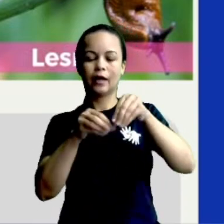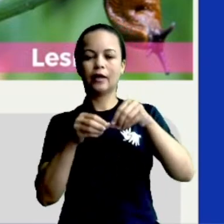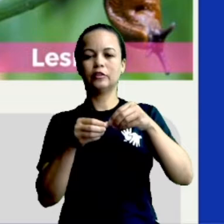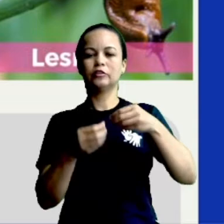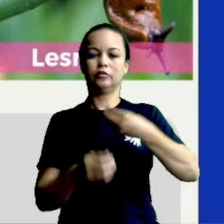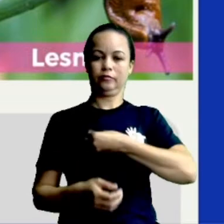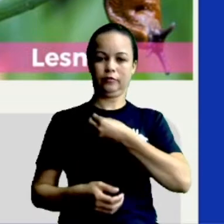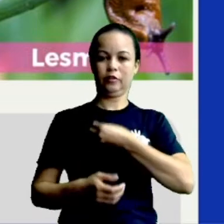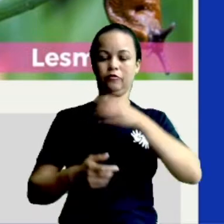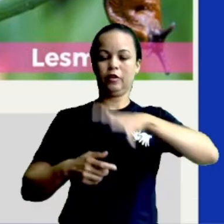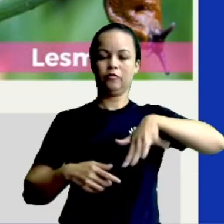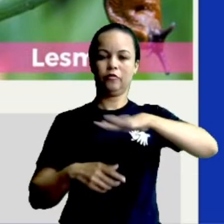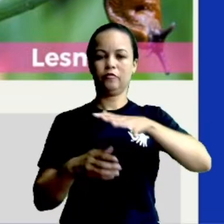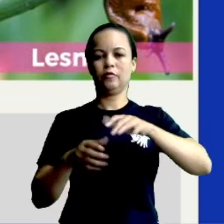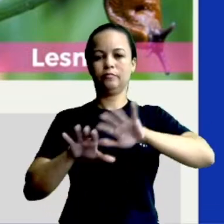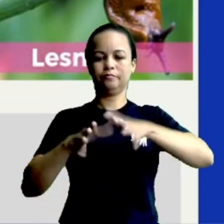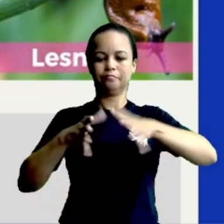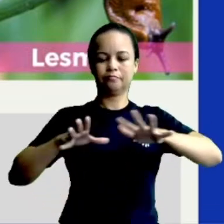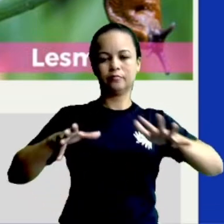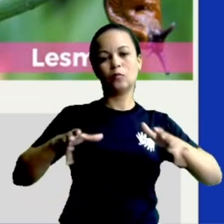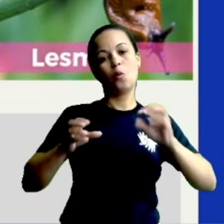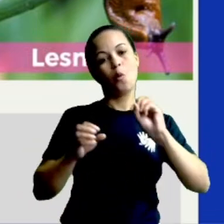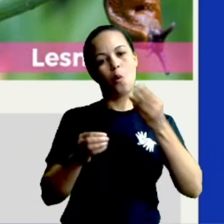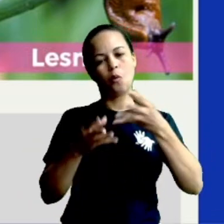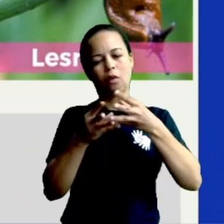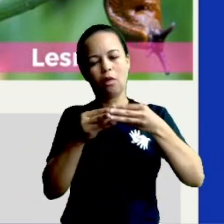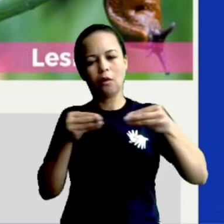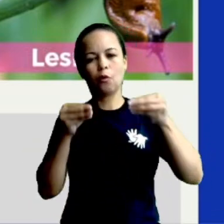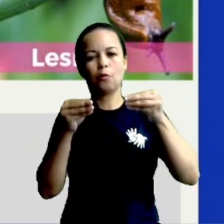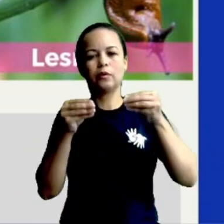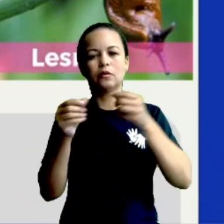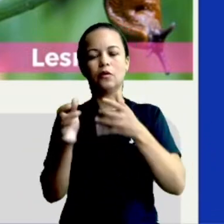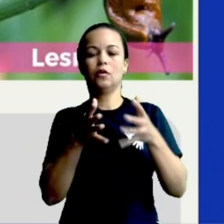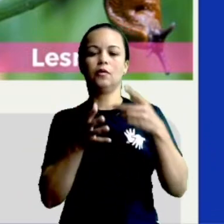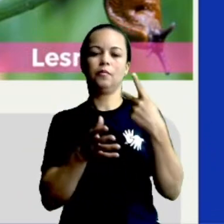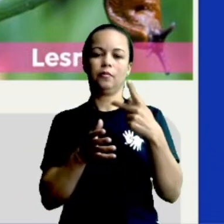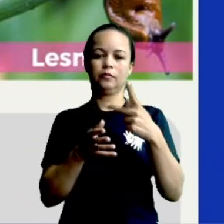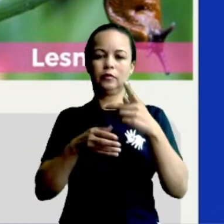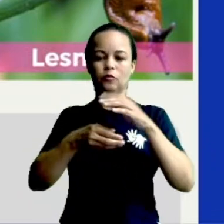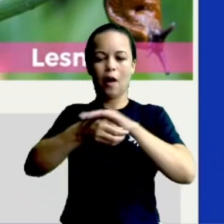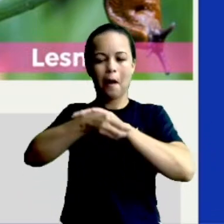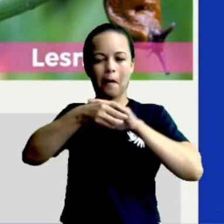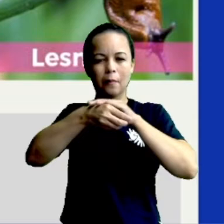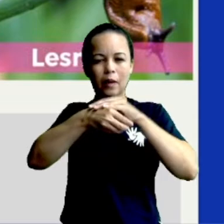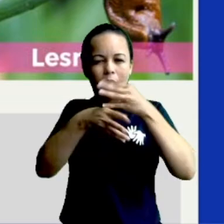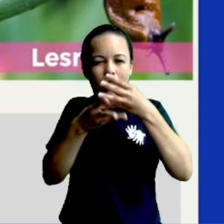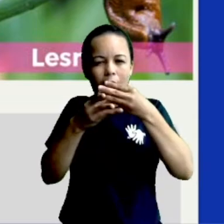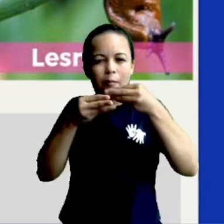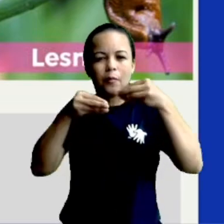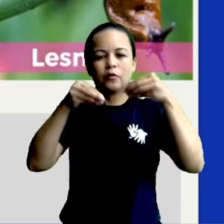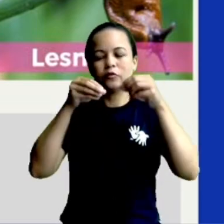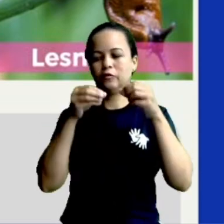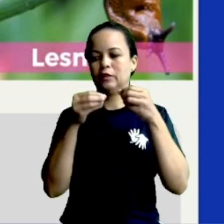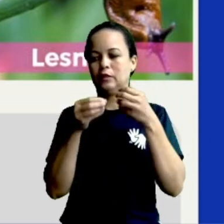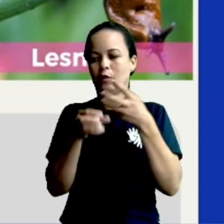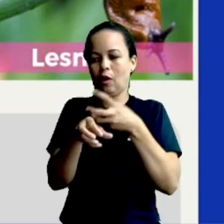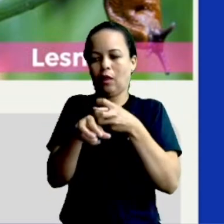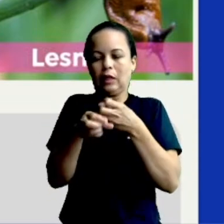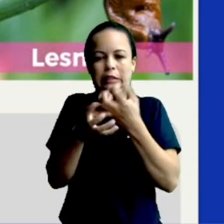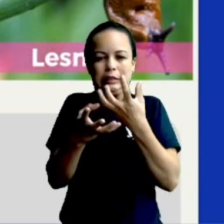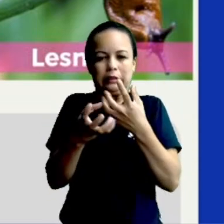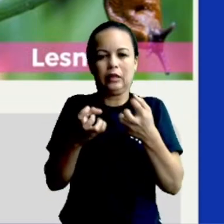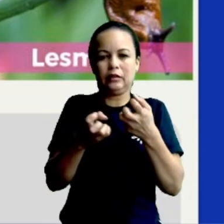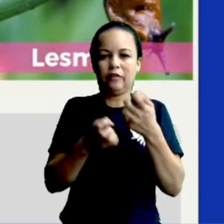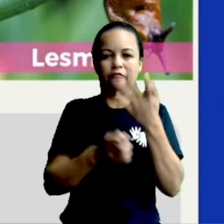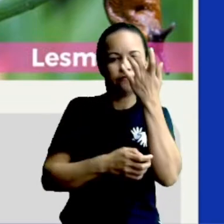em ambientes aquáticos ou úmidos, por conta que sua pele é muito fina, então ela perde é líquido, ela se desidrata